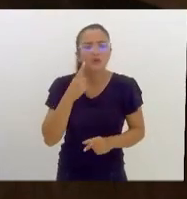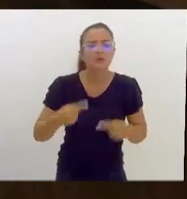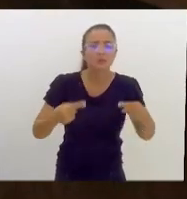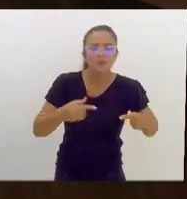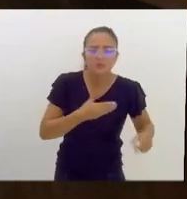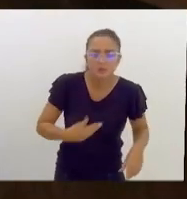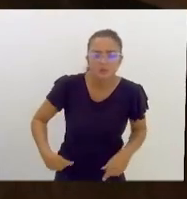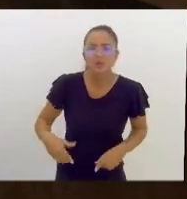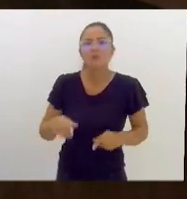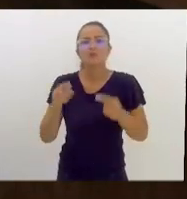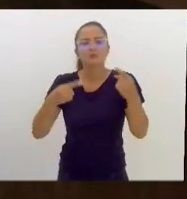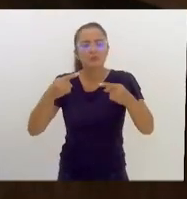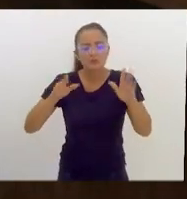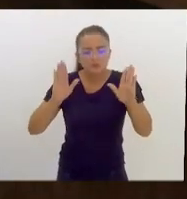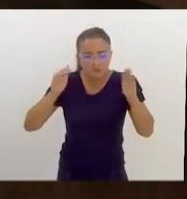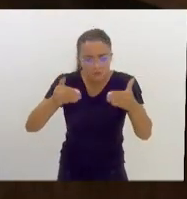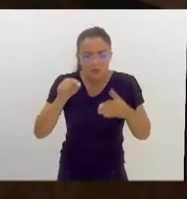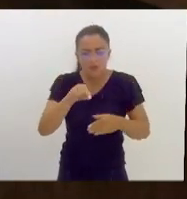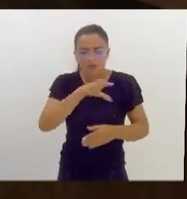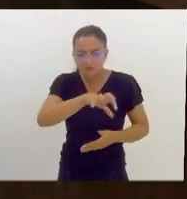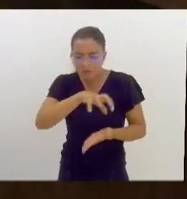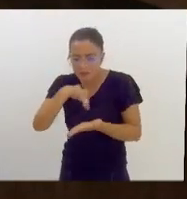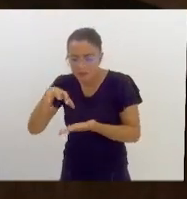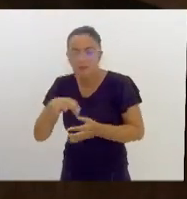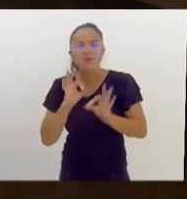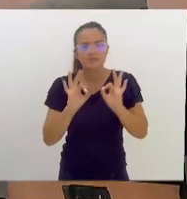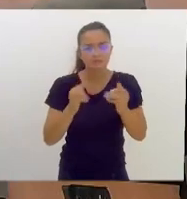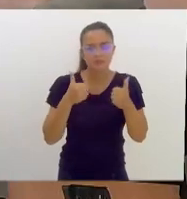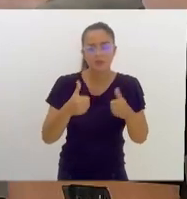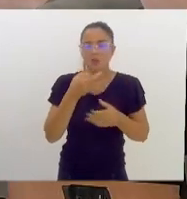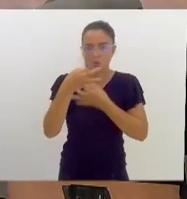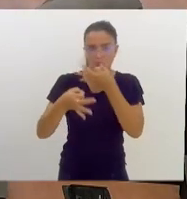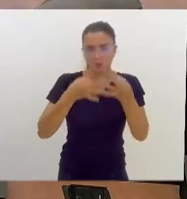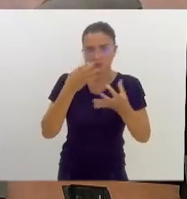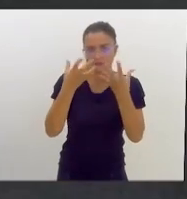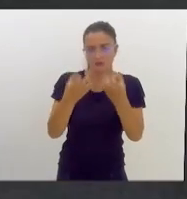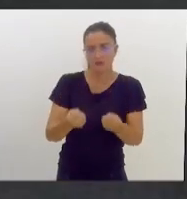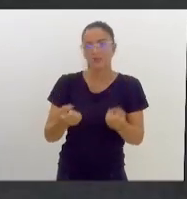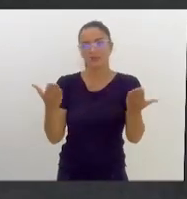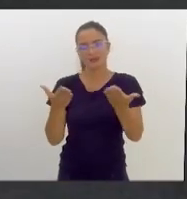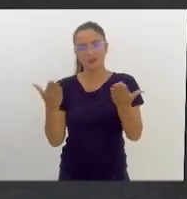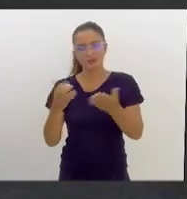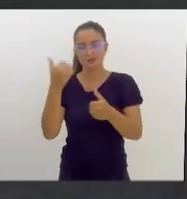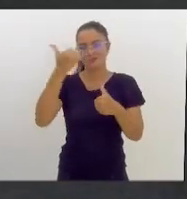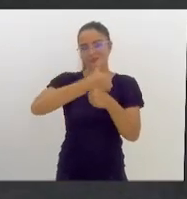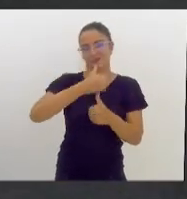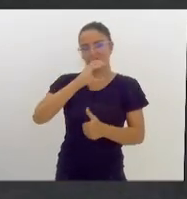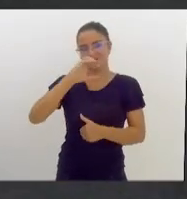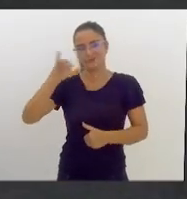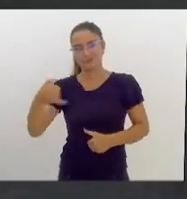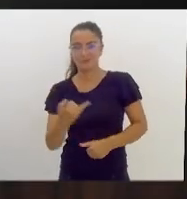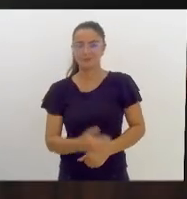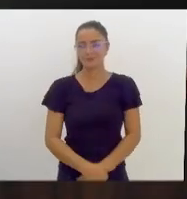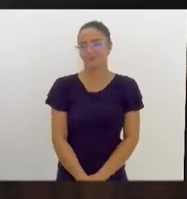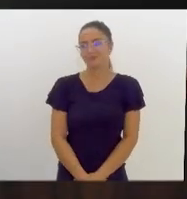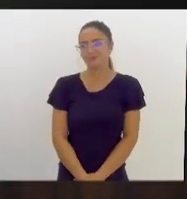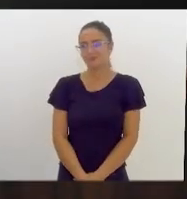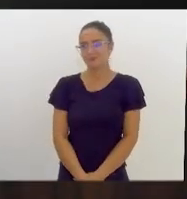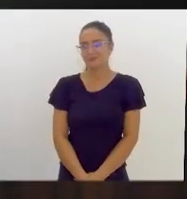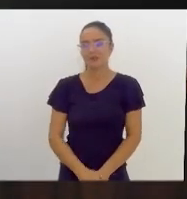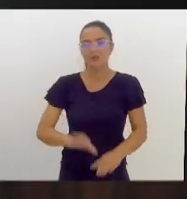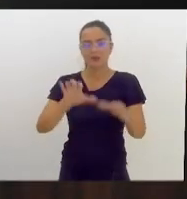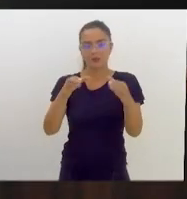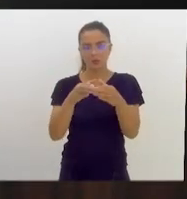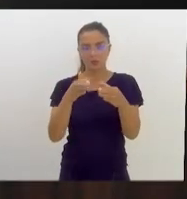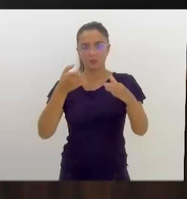políticas focadas nesses segmentos. Então, o parecer é favorável nos termos agora do substitutivo da CCJ. Pela